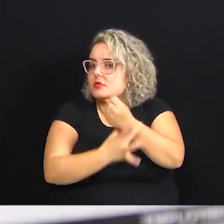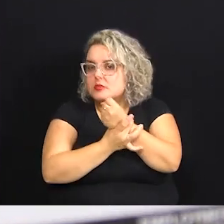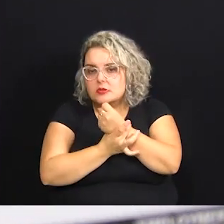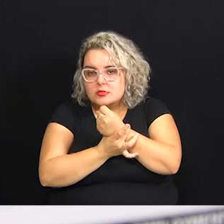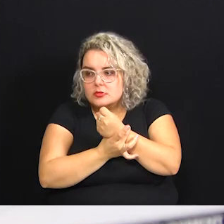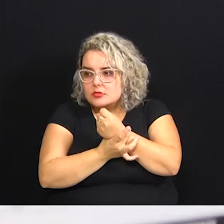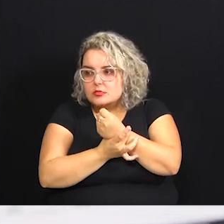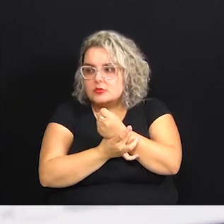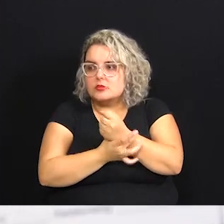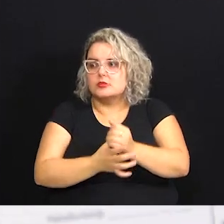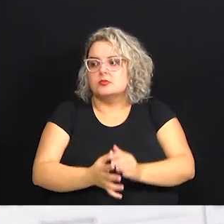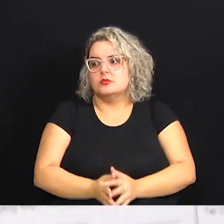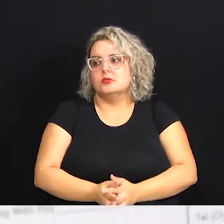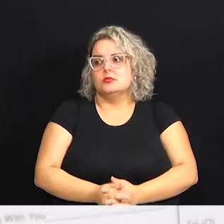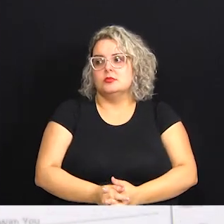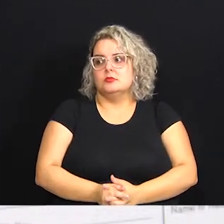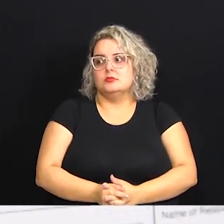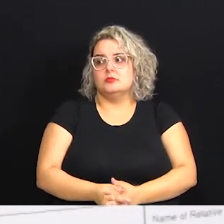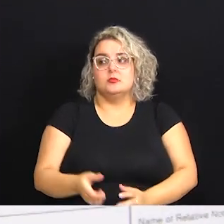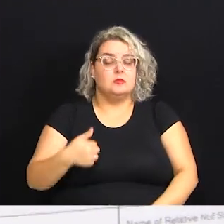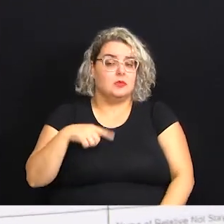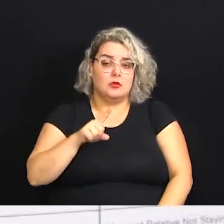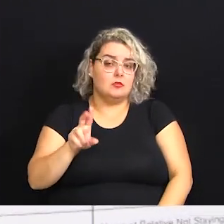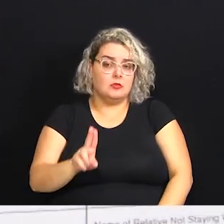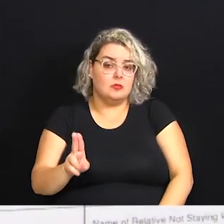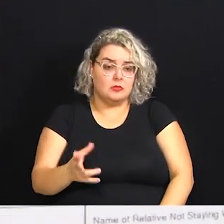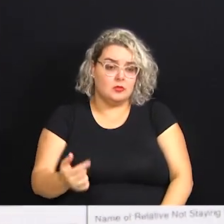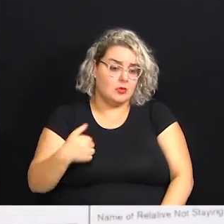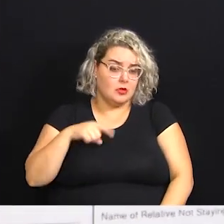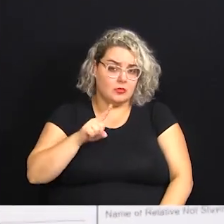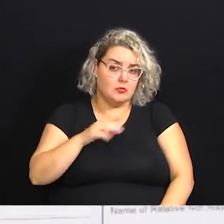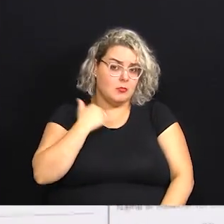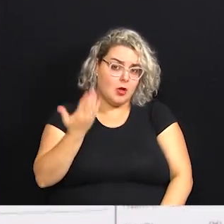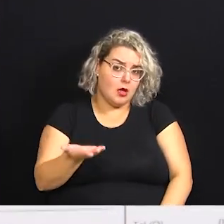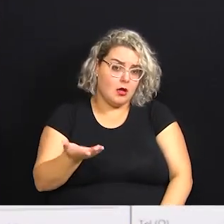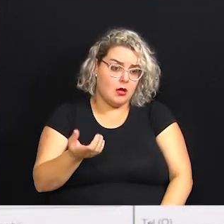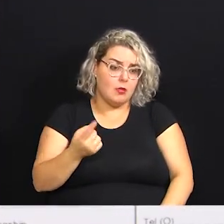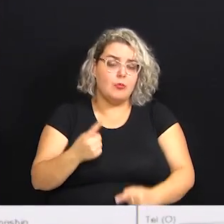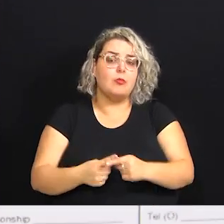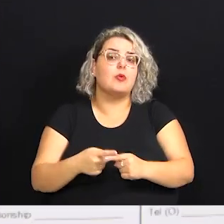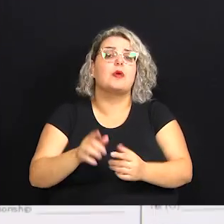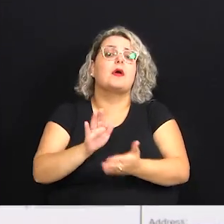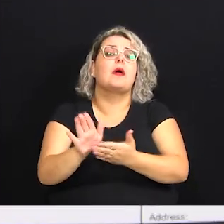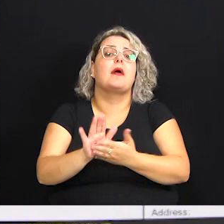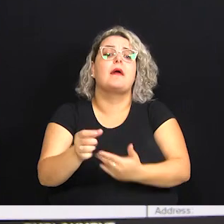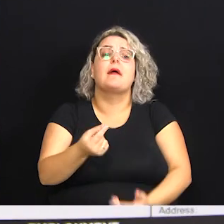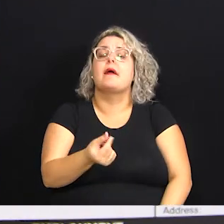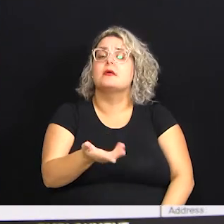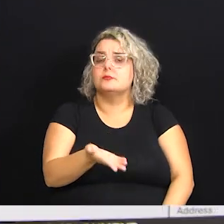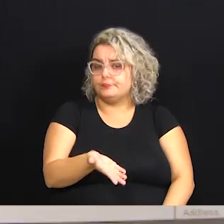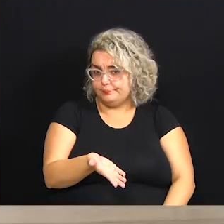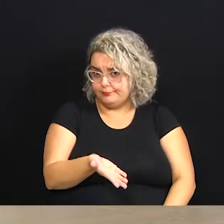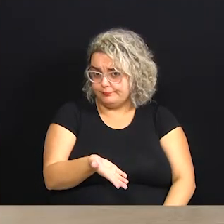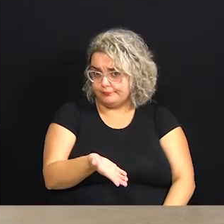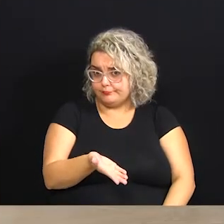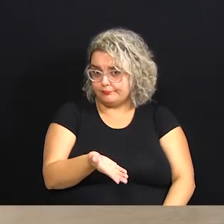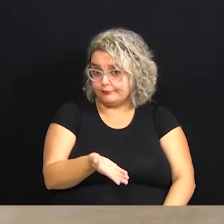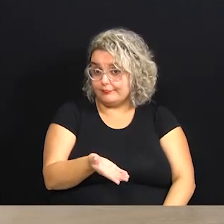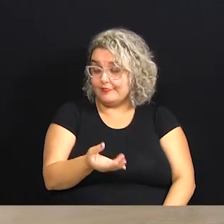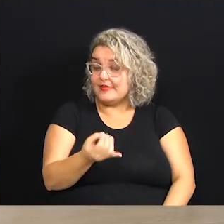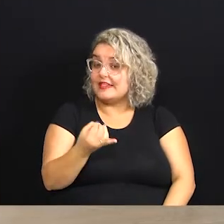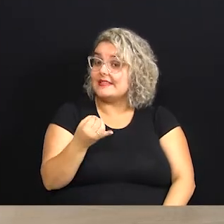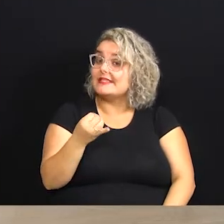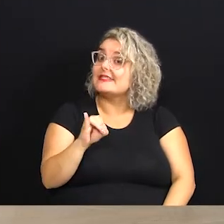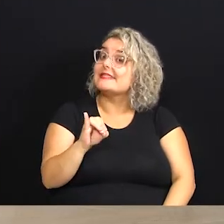seguro que eu não vou usar, eu não vou morrer, então para que eu preciso gastar esse dinheiro? Mas e